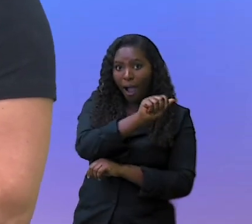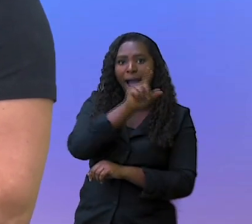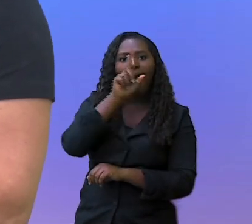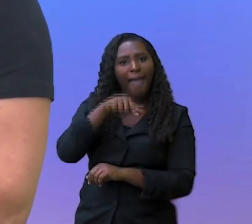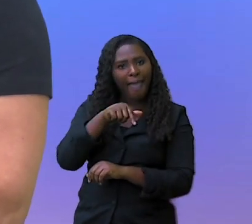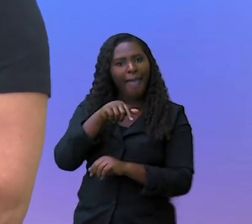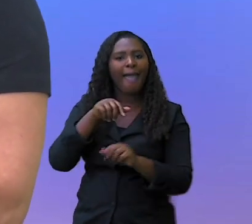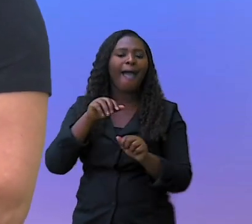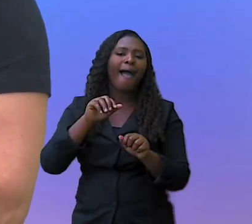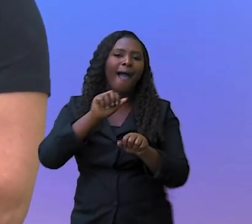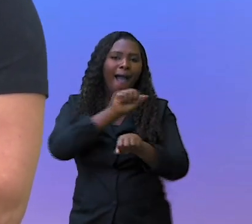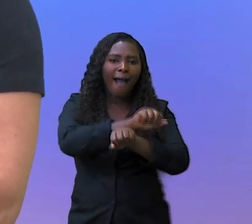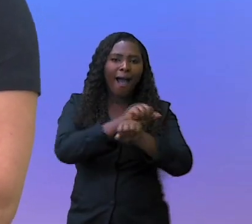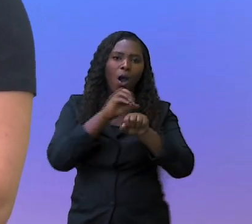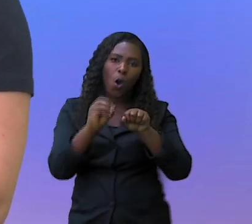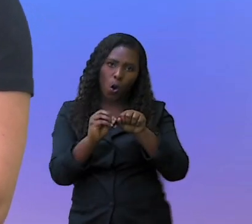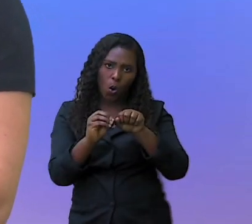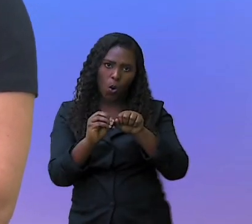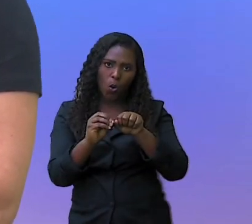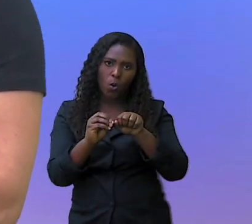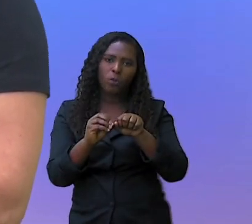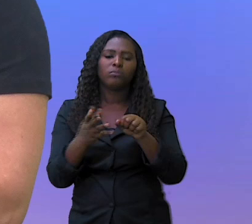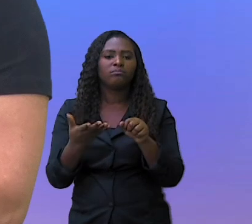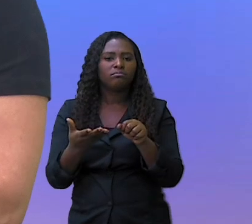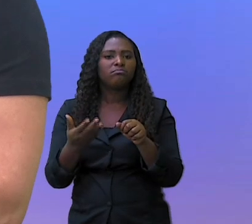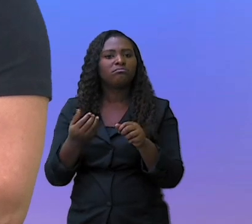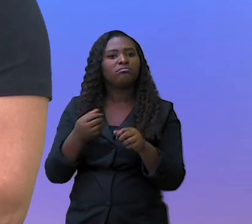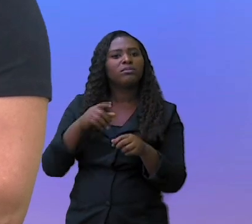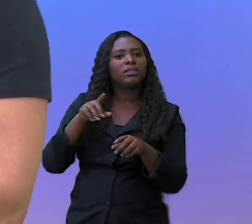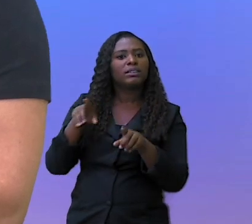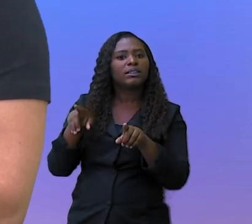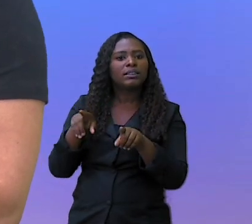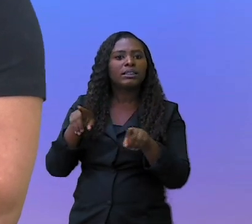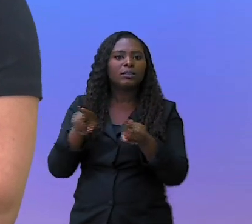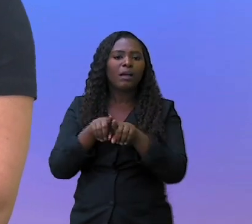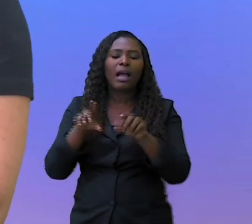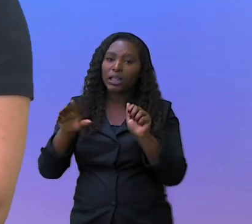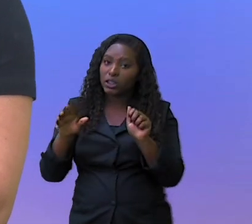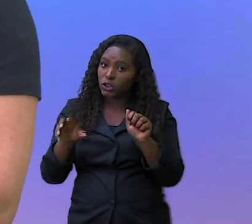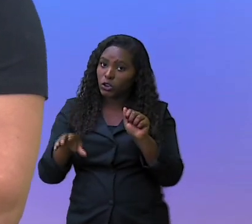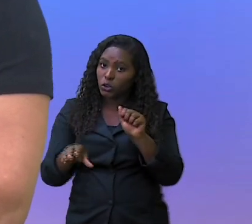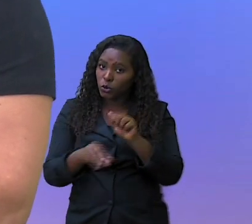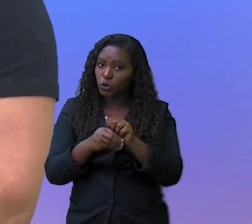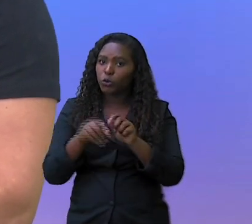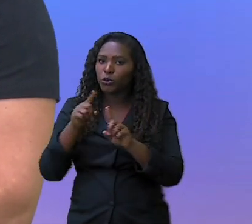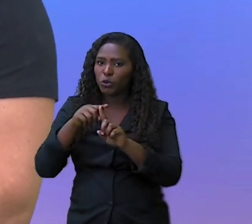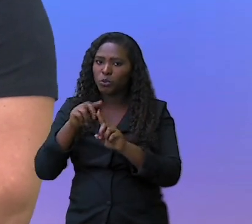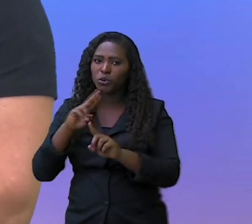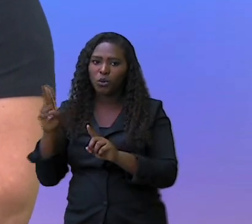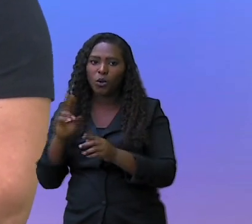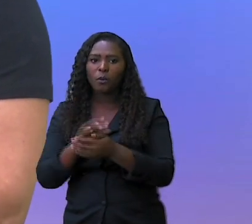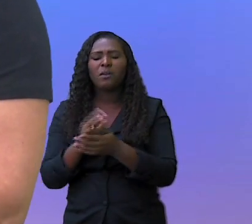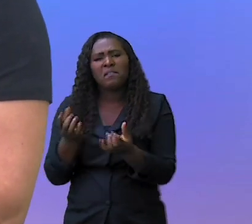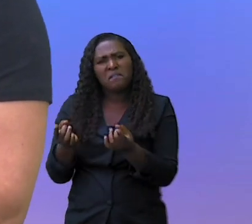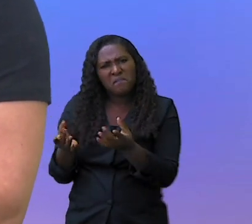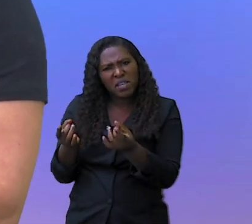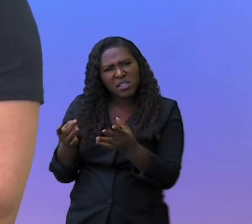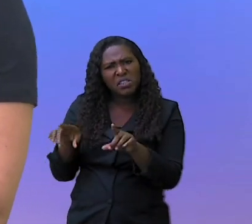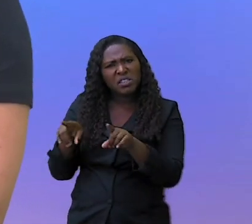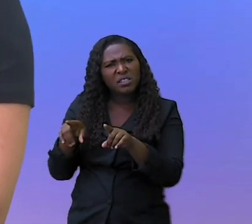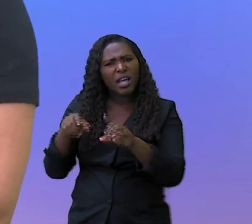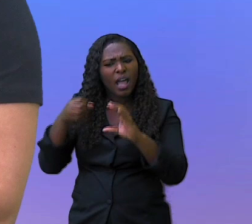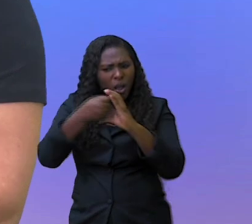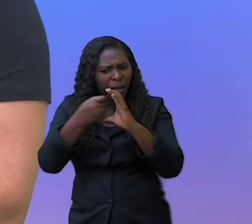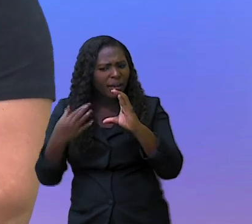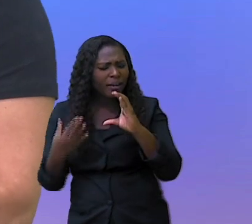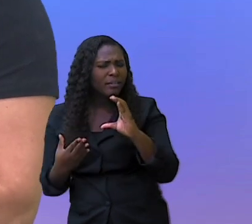o azul da esquina? Azul da esquina também é adjunto adnominal, muito bem. E o vendida? Vendida é uma